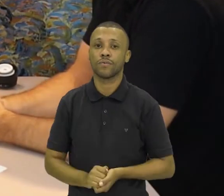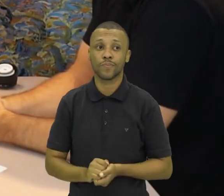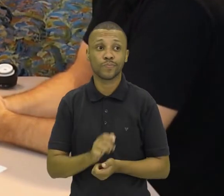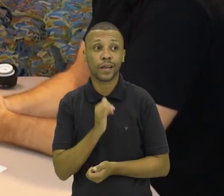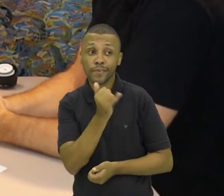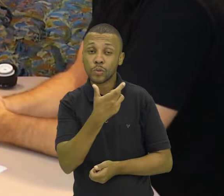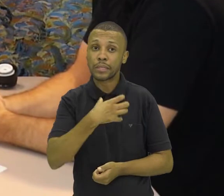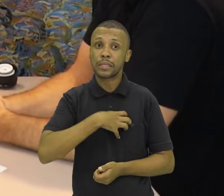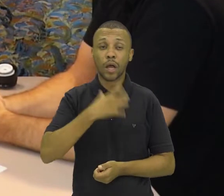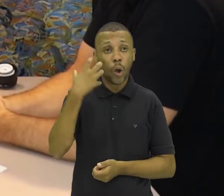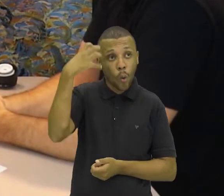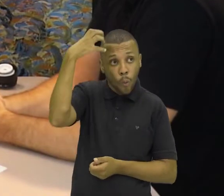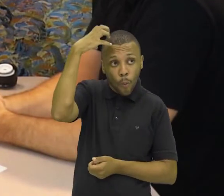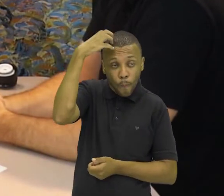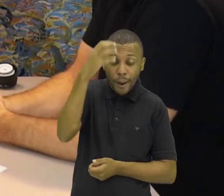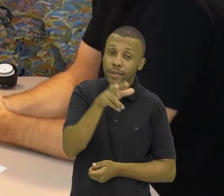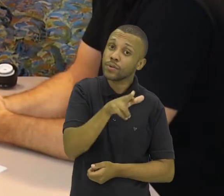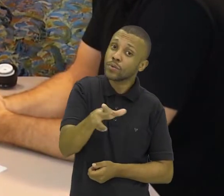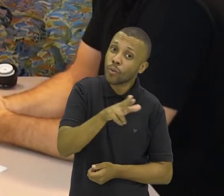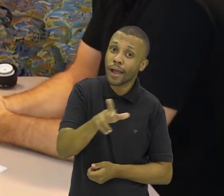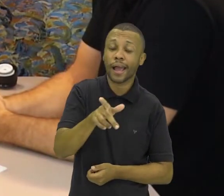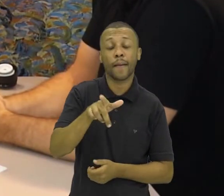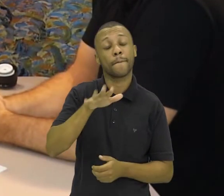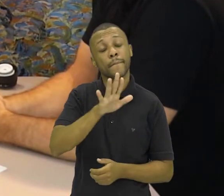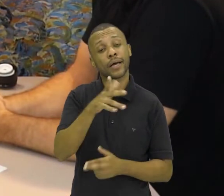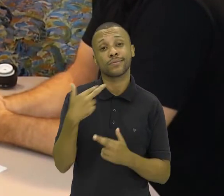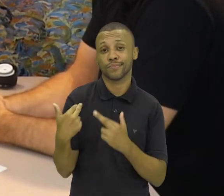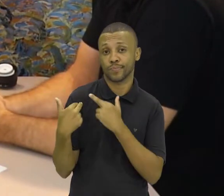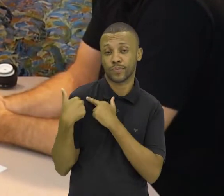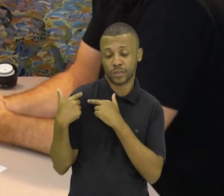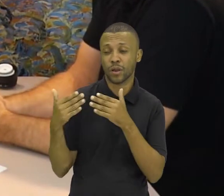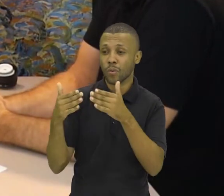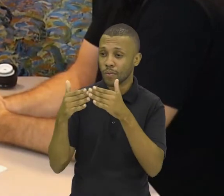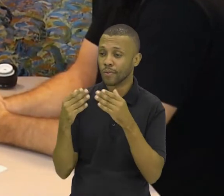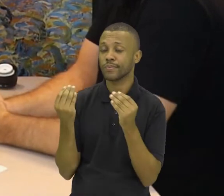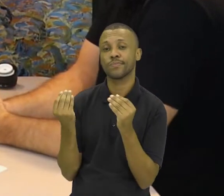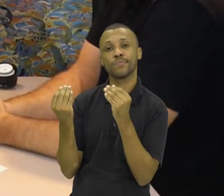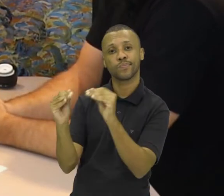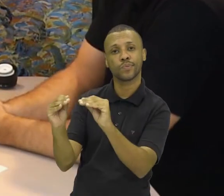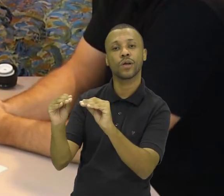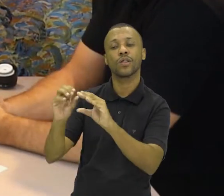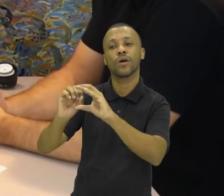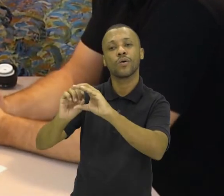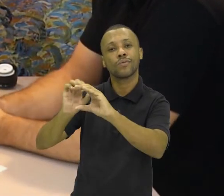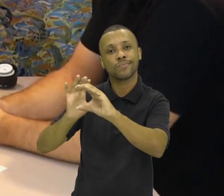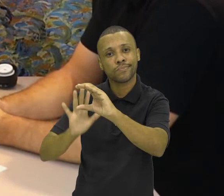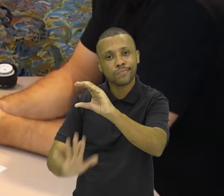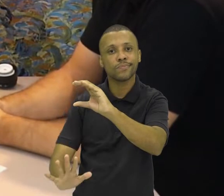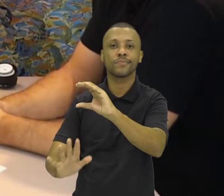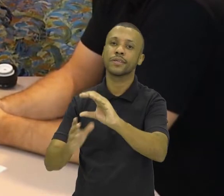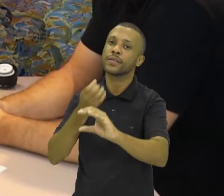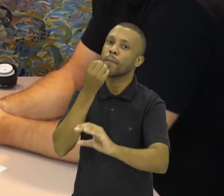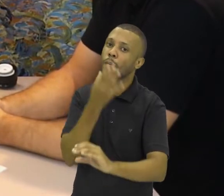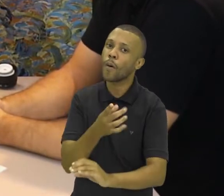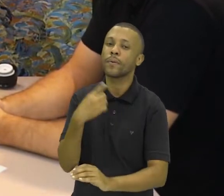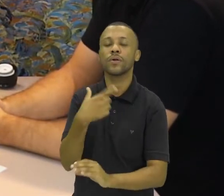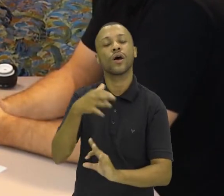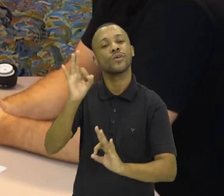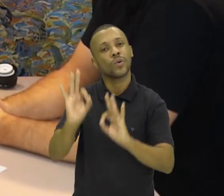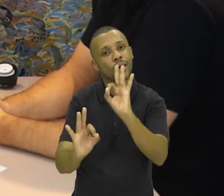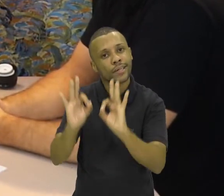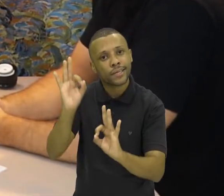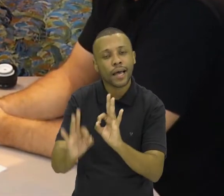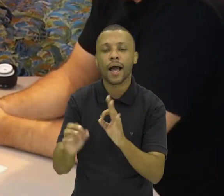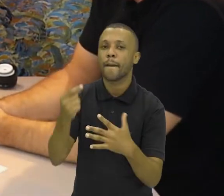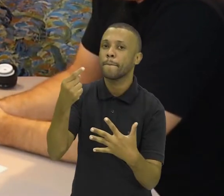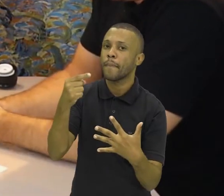entendam como culpados, tá? Mas entendam como responsáveis. Pode até... Bota um comentário desairoso aí pra gente que vai ser legal, pra gente polemizar. Não